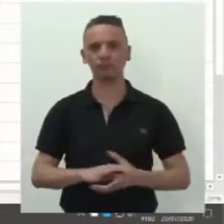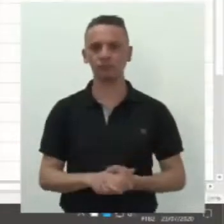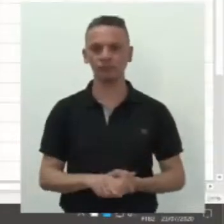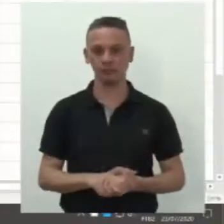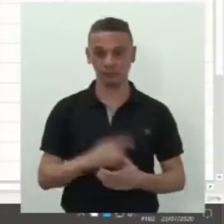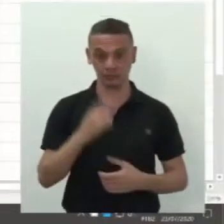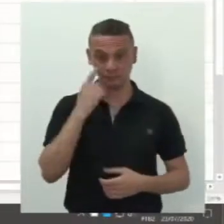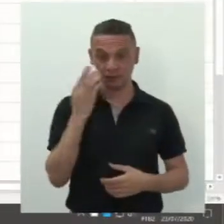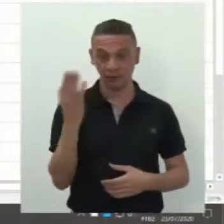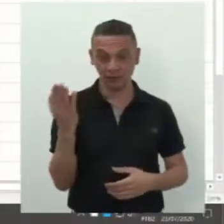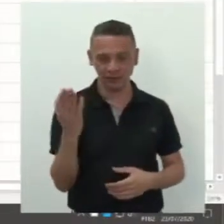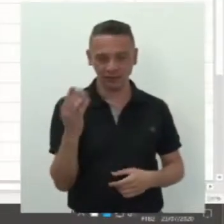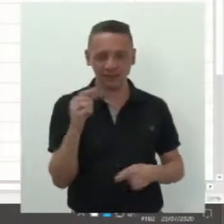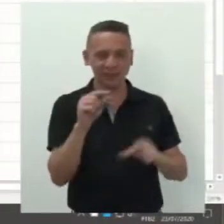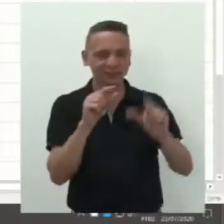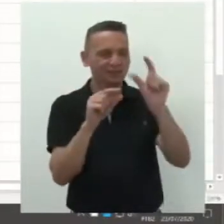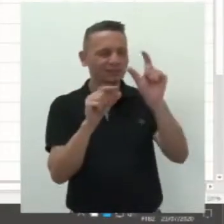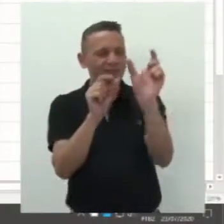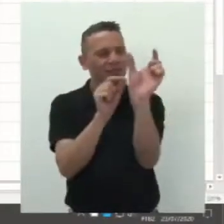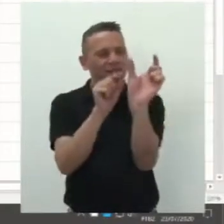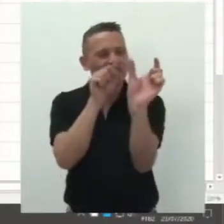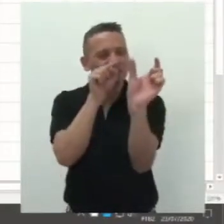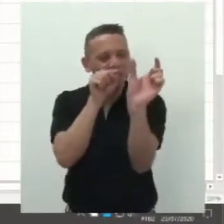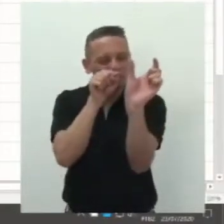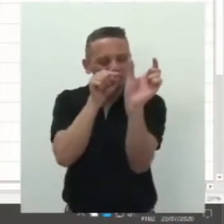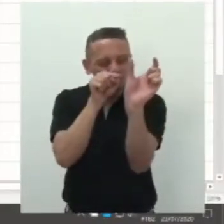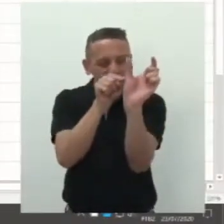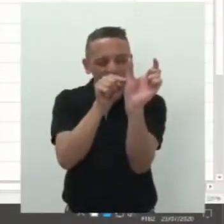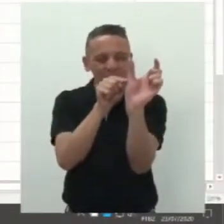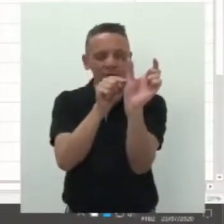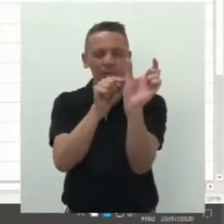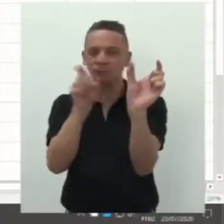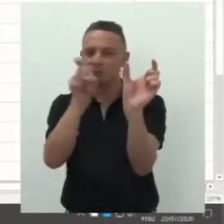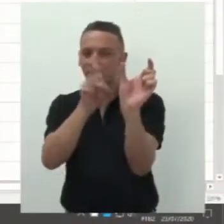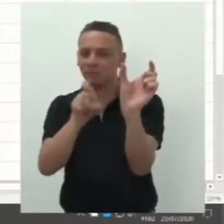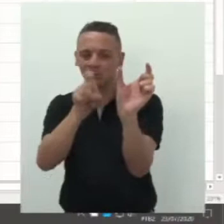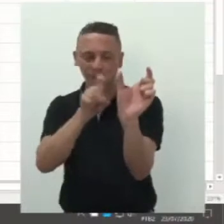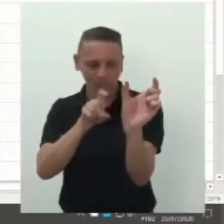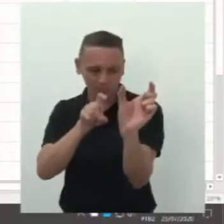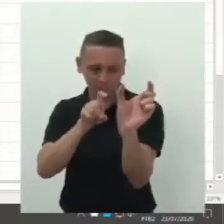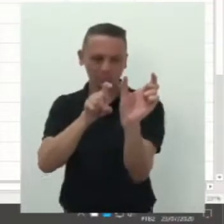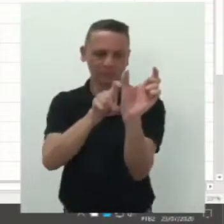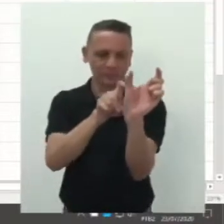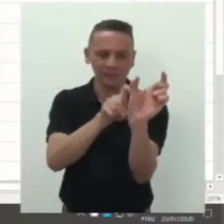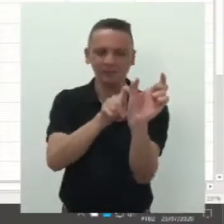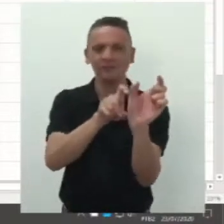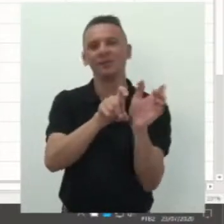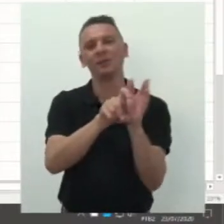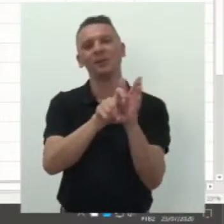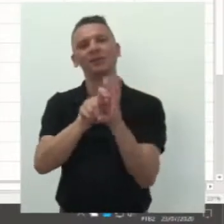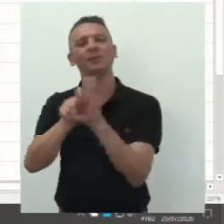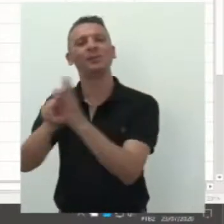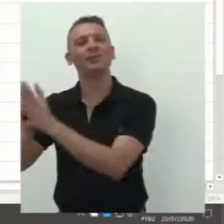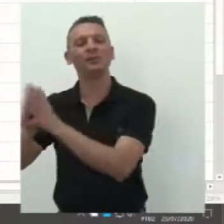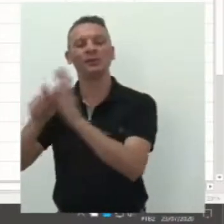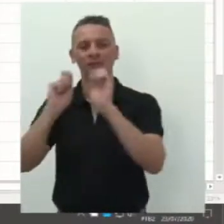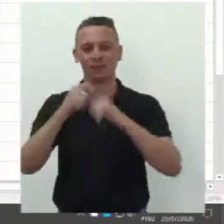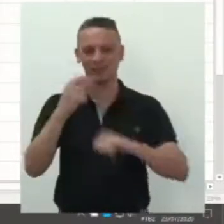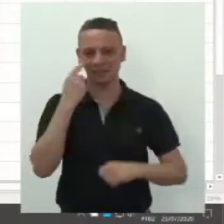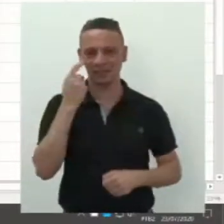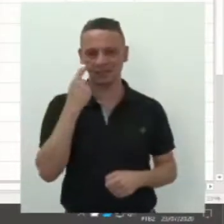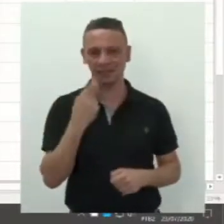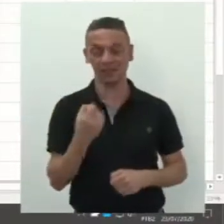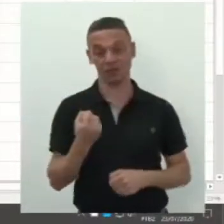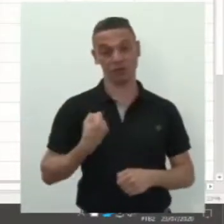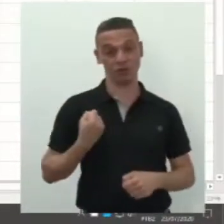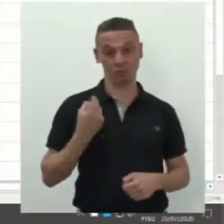Então, a gente tem, ó, o cantinho aqui, ó como o cursor muda, tá? Então, aquele lance de eu colocar um